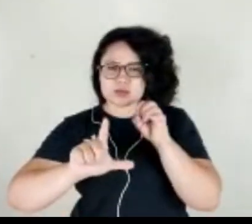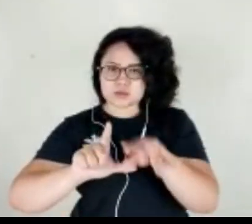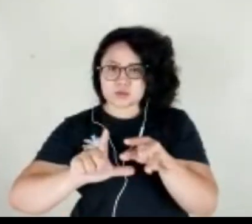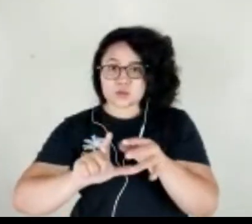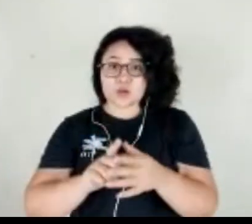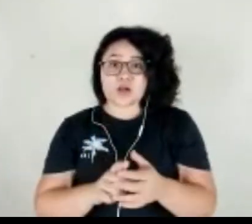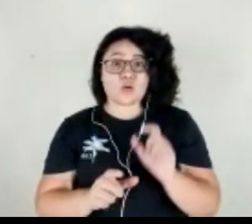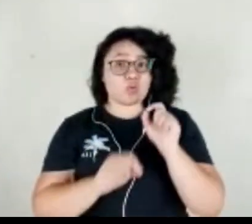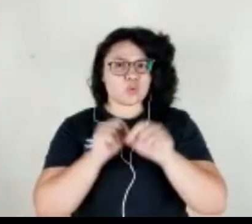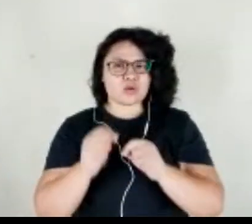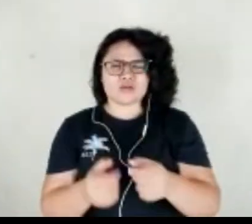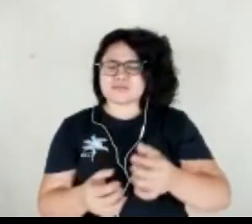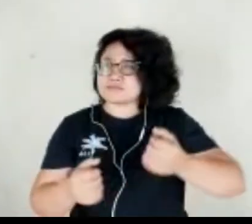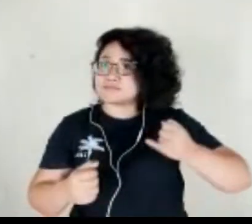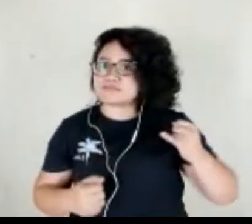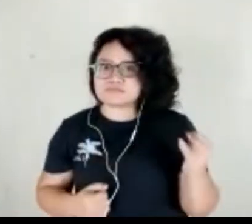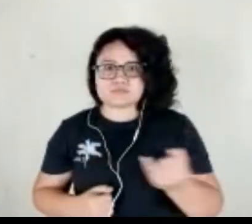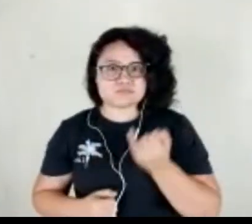ser